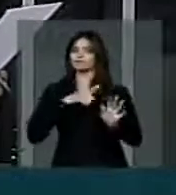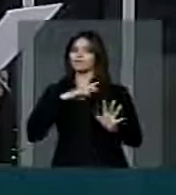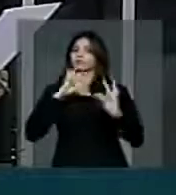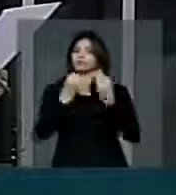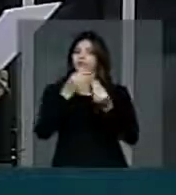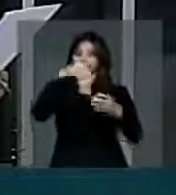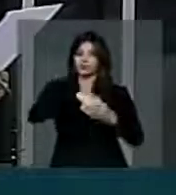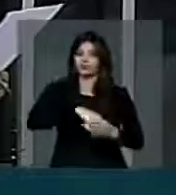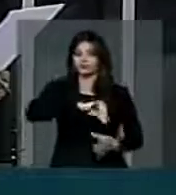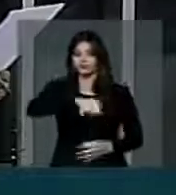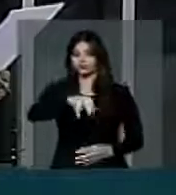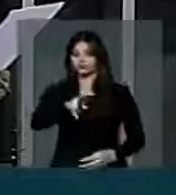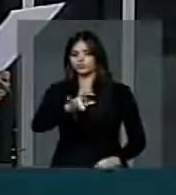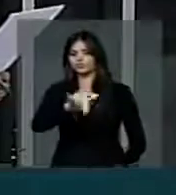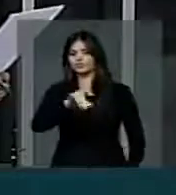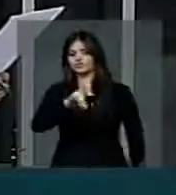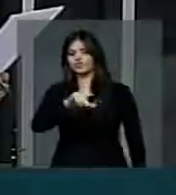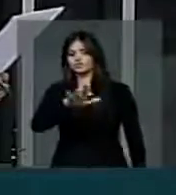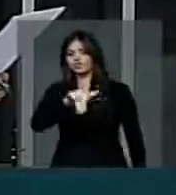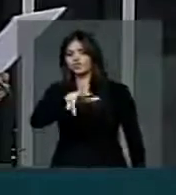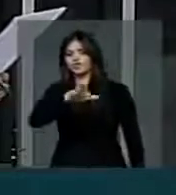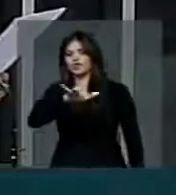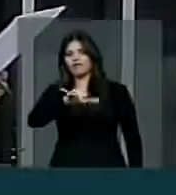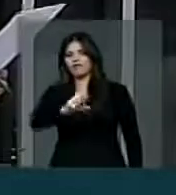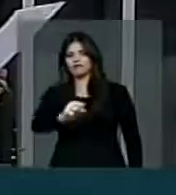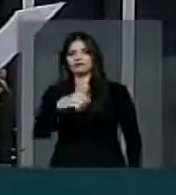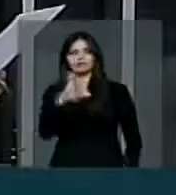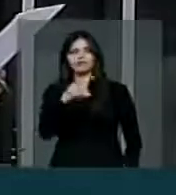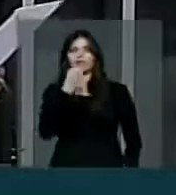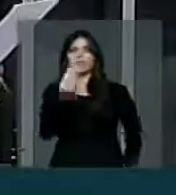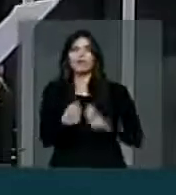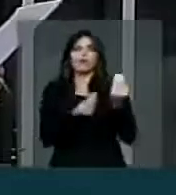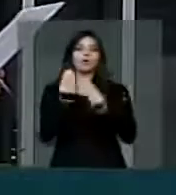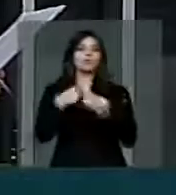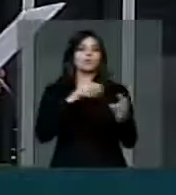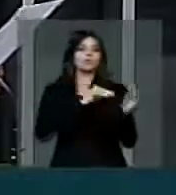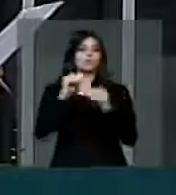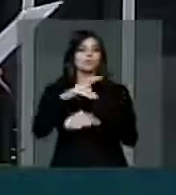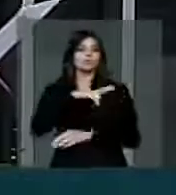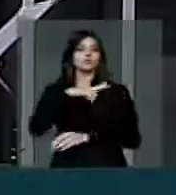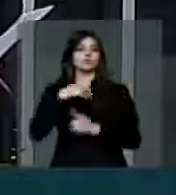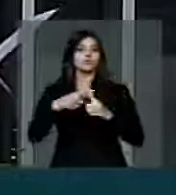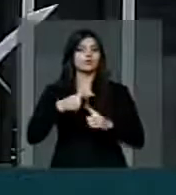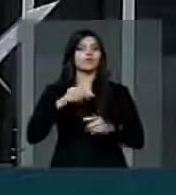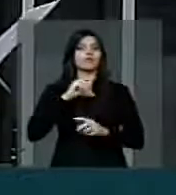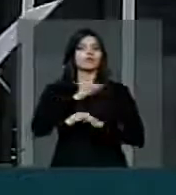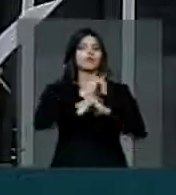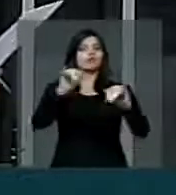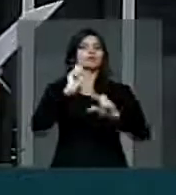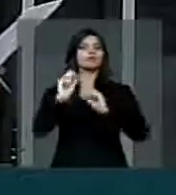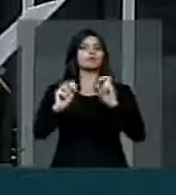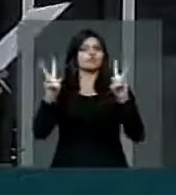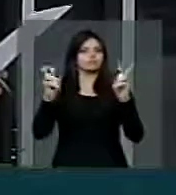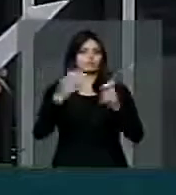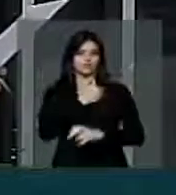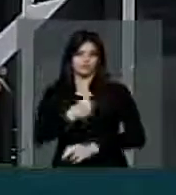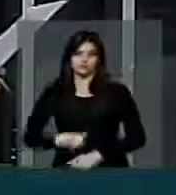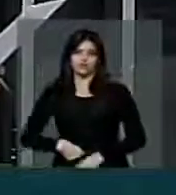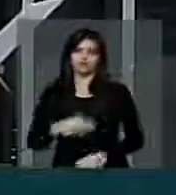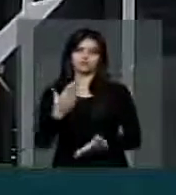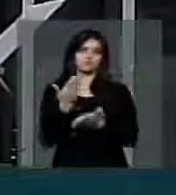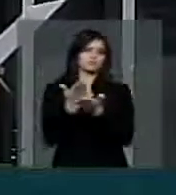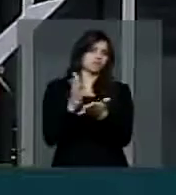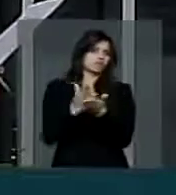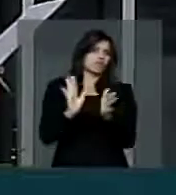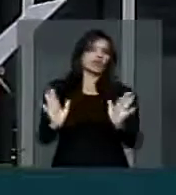atividades jurisdicionais e, portanto, indelegáveis, adverte que o Estado, abre aspas, seja do